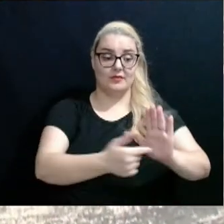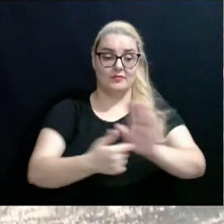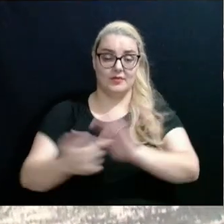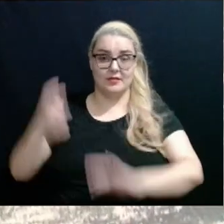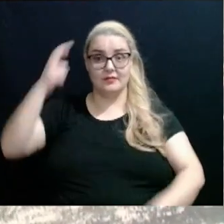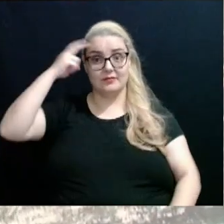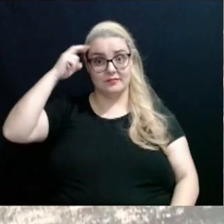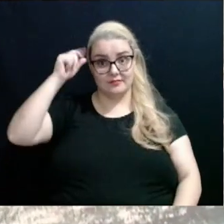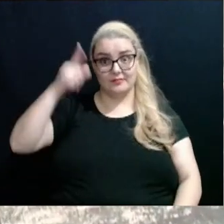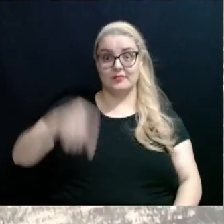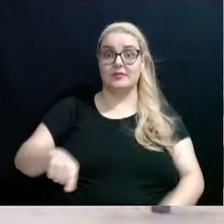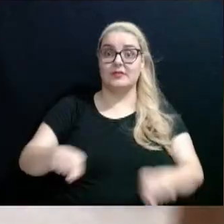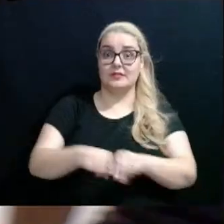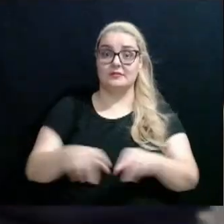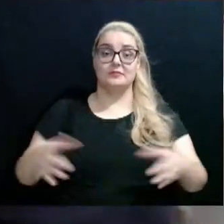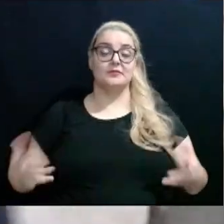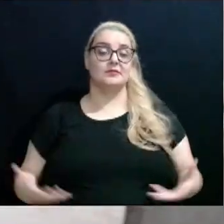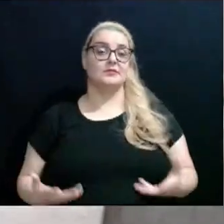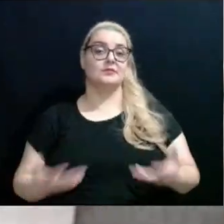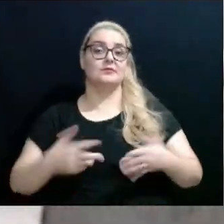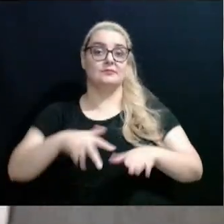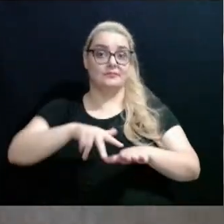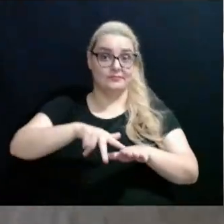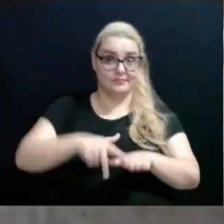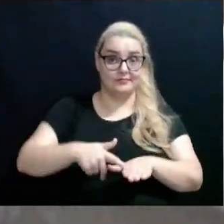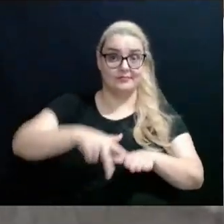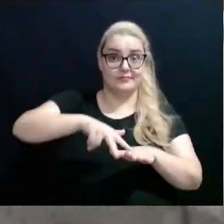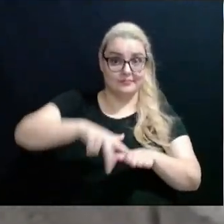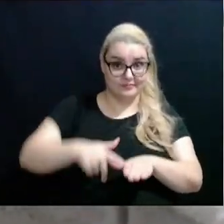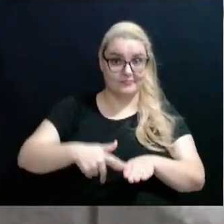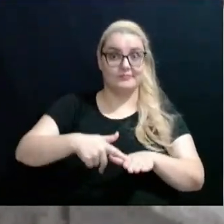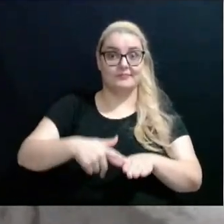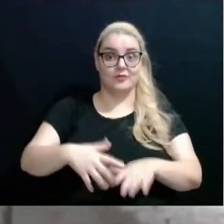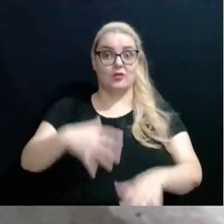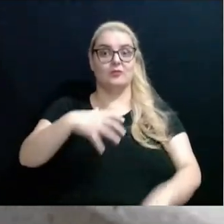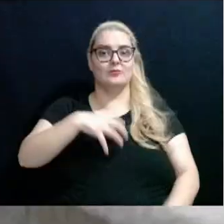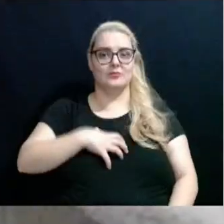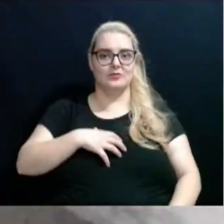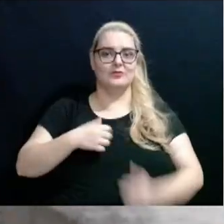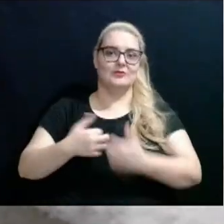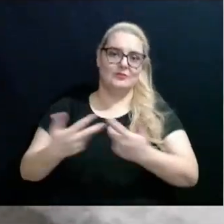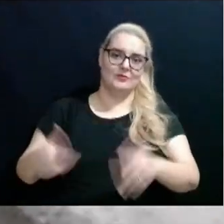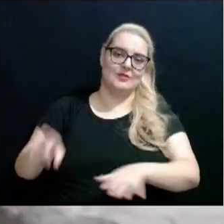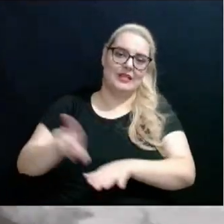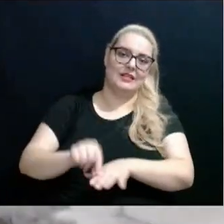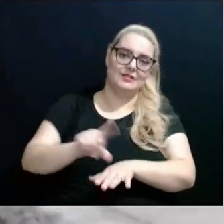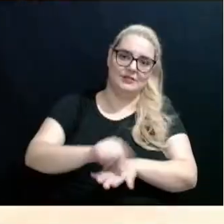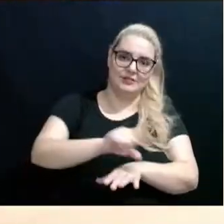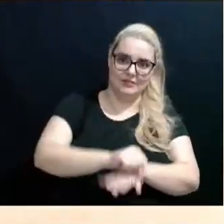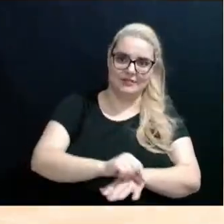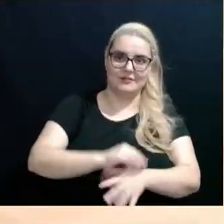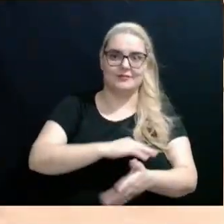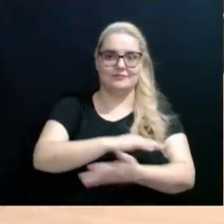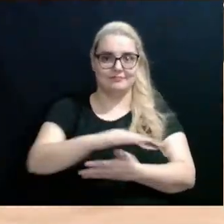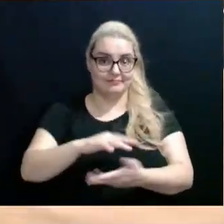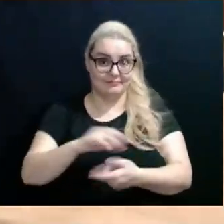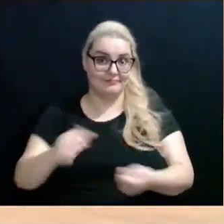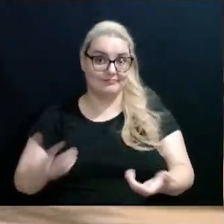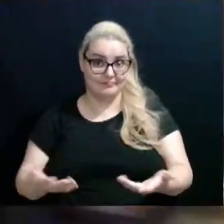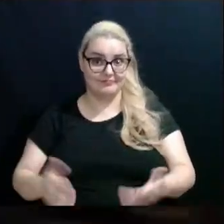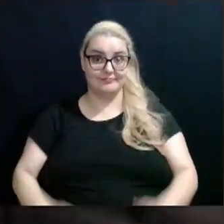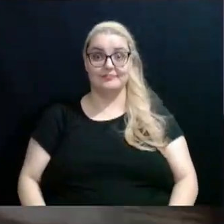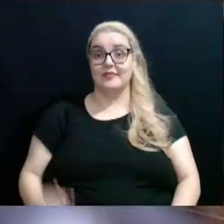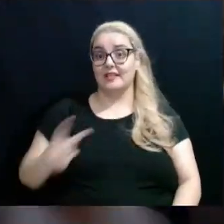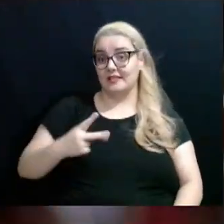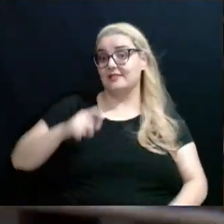além de estimular o skate como meio de transporte alternativo e sustentável. Segundo o autor do